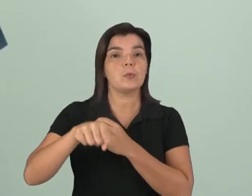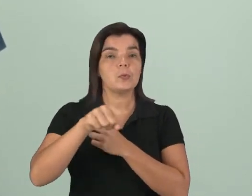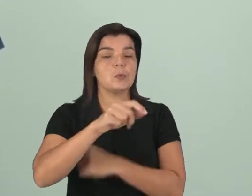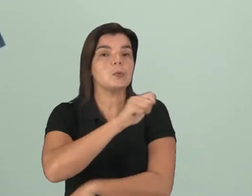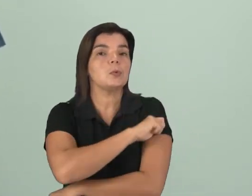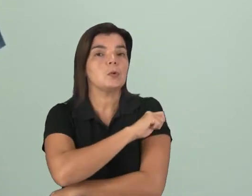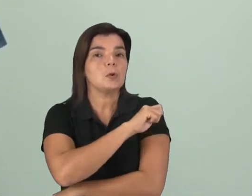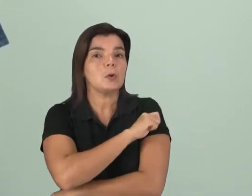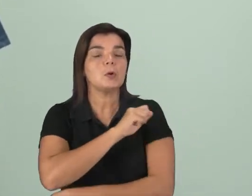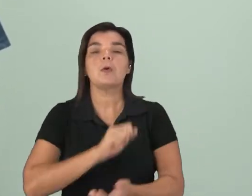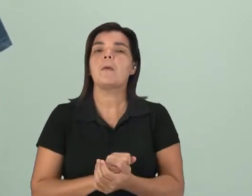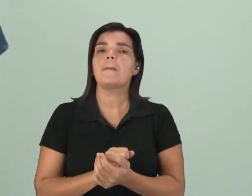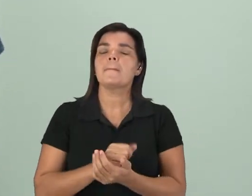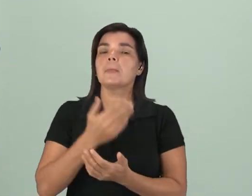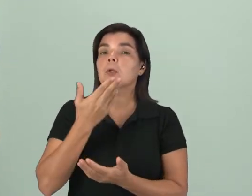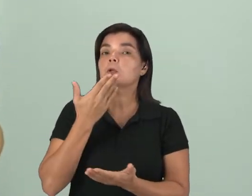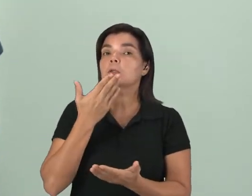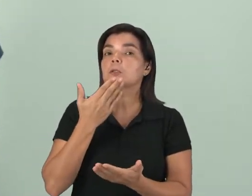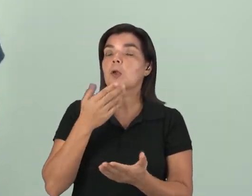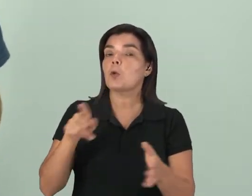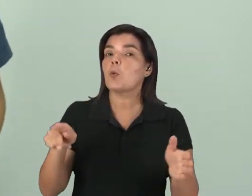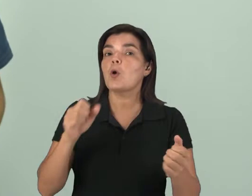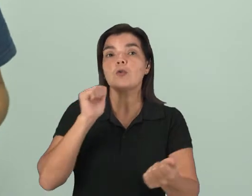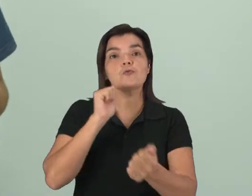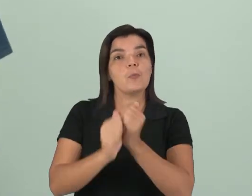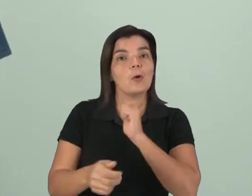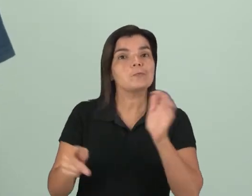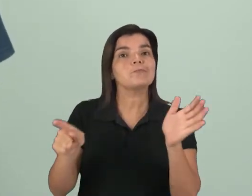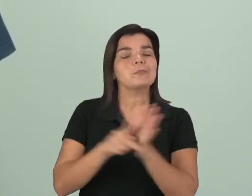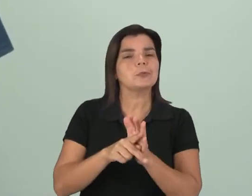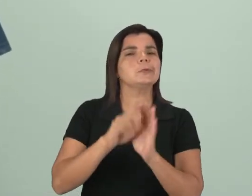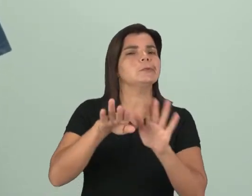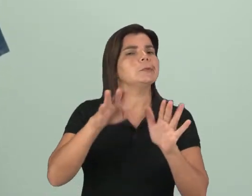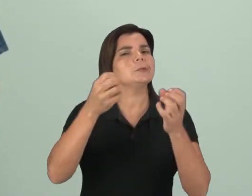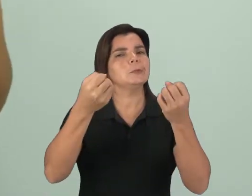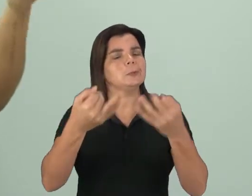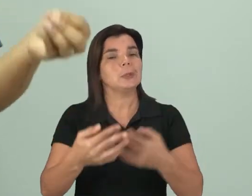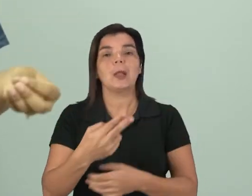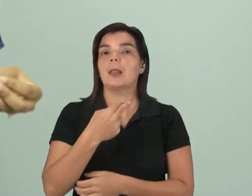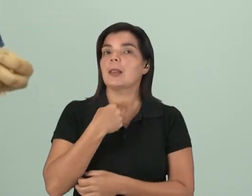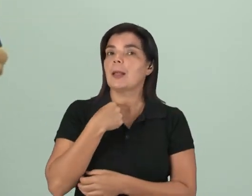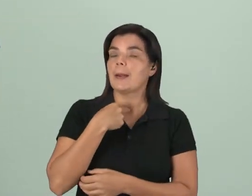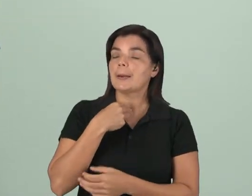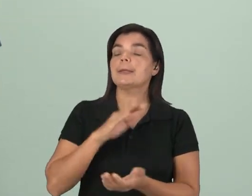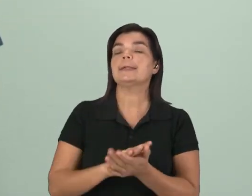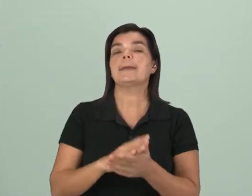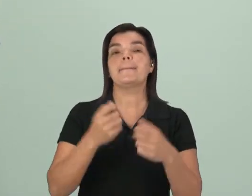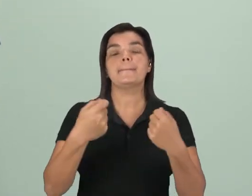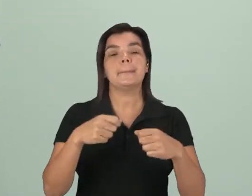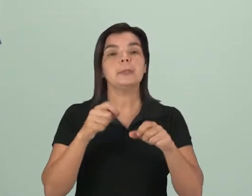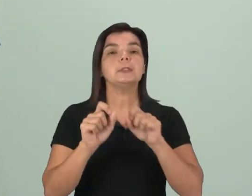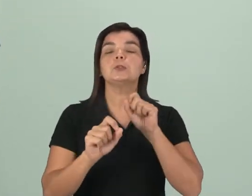vocês, alunos, nos pedem esportes específicos e a gente sempre fala, não, mas a gente tem que